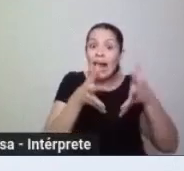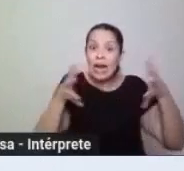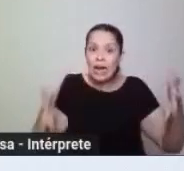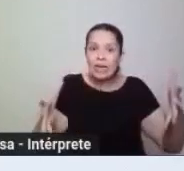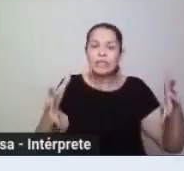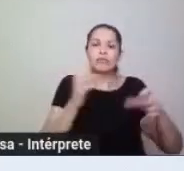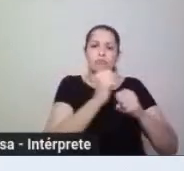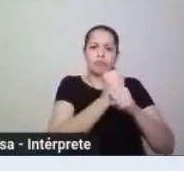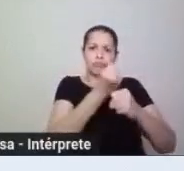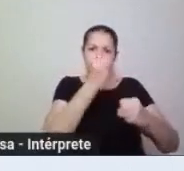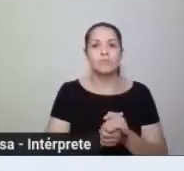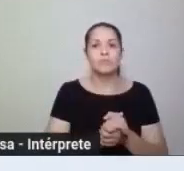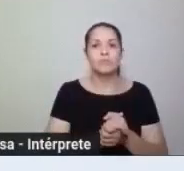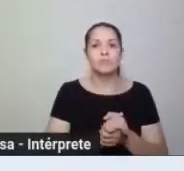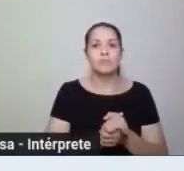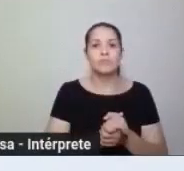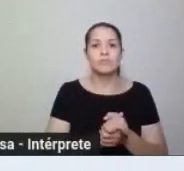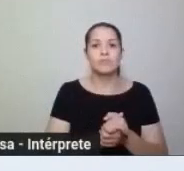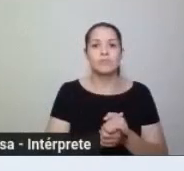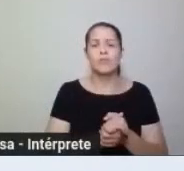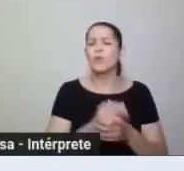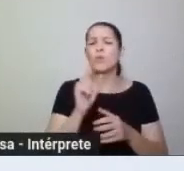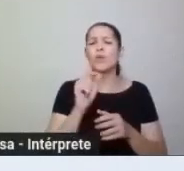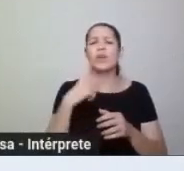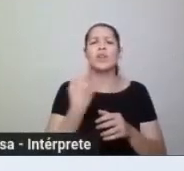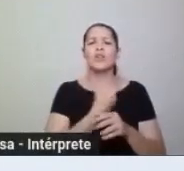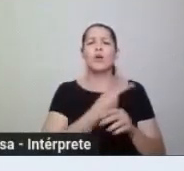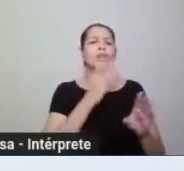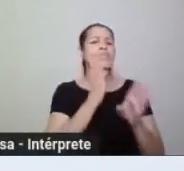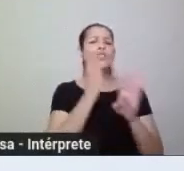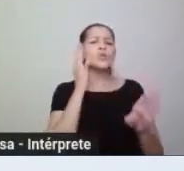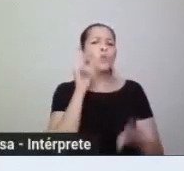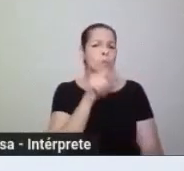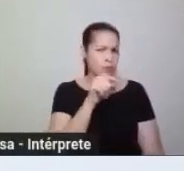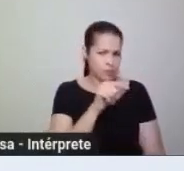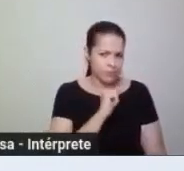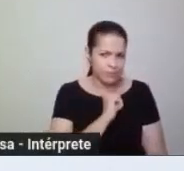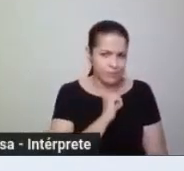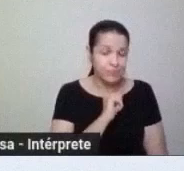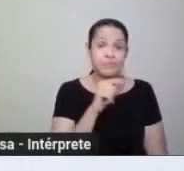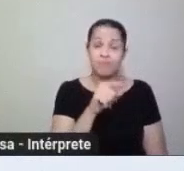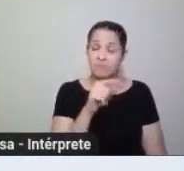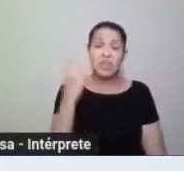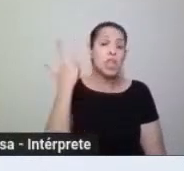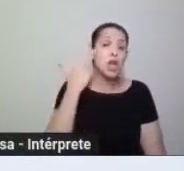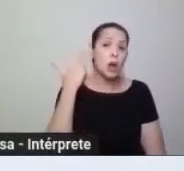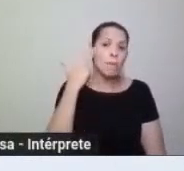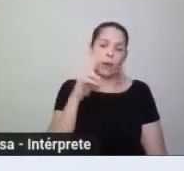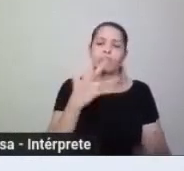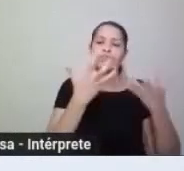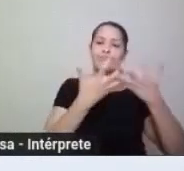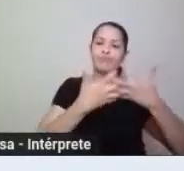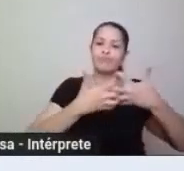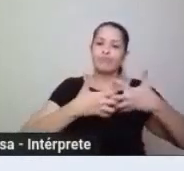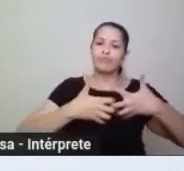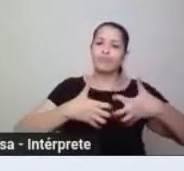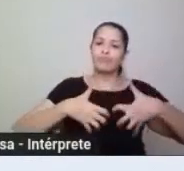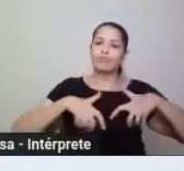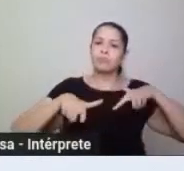no rolamento 2 do motor. O que a gente teve nele, né? Ele vinha trabalhando normal, como pode ser visto